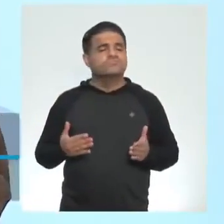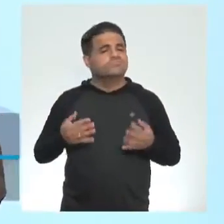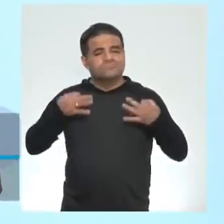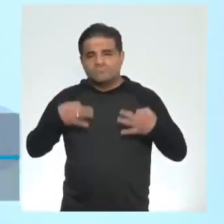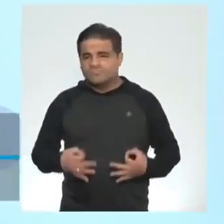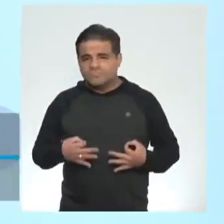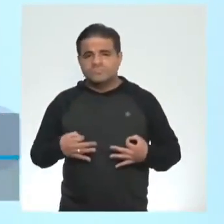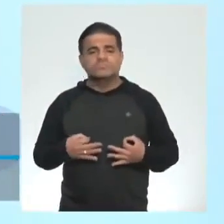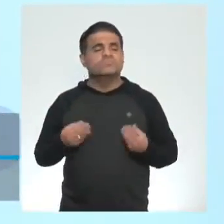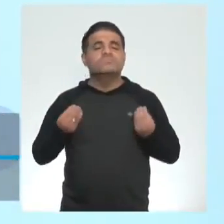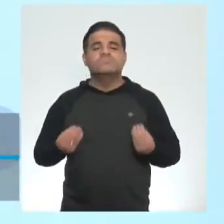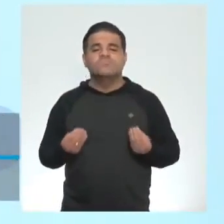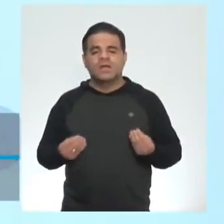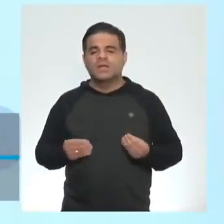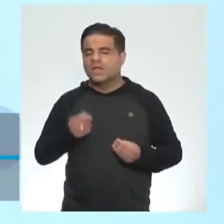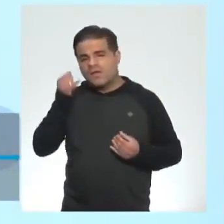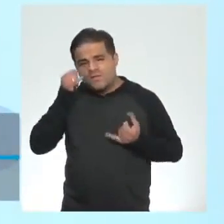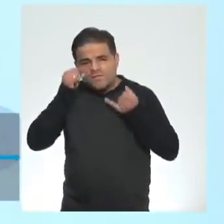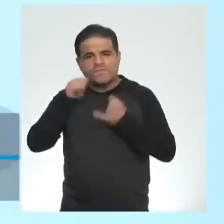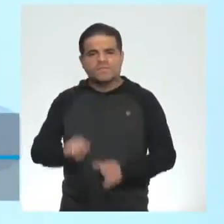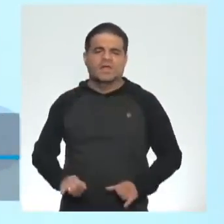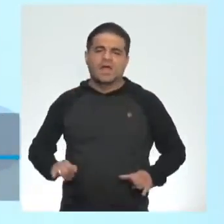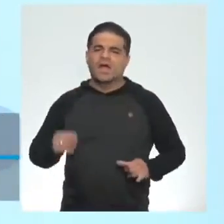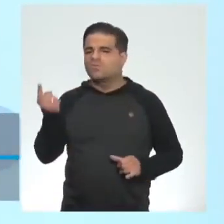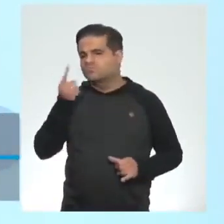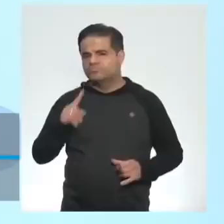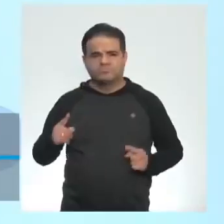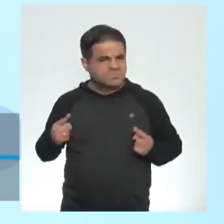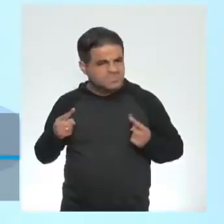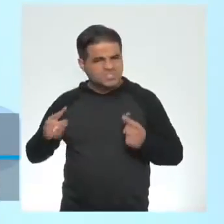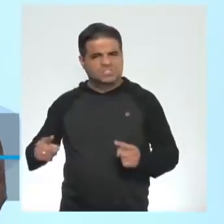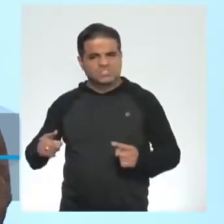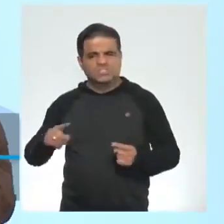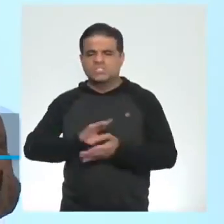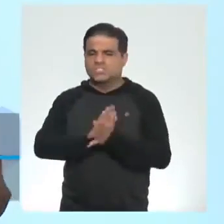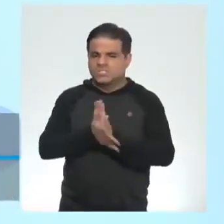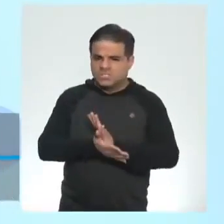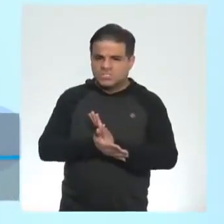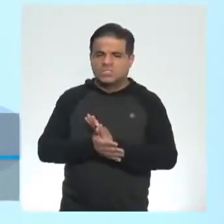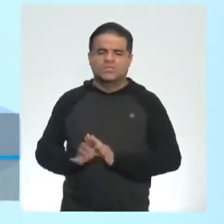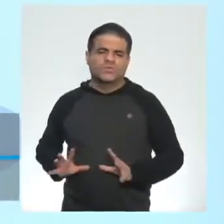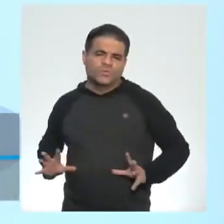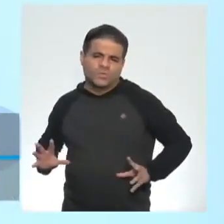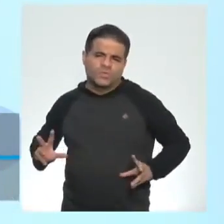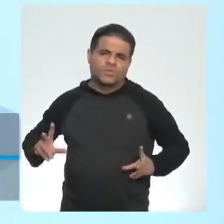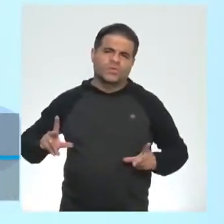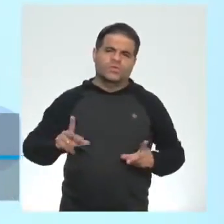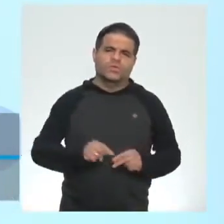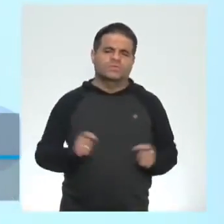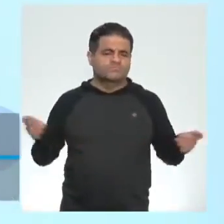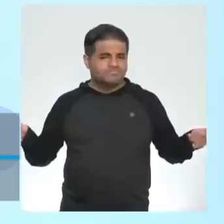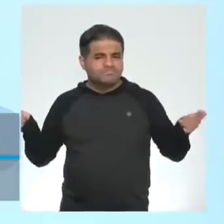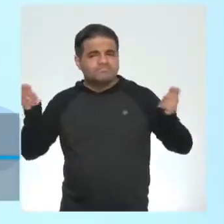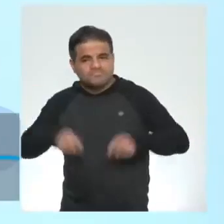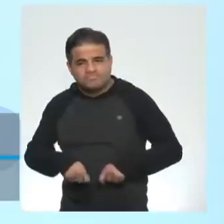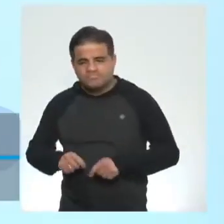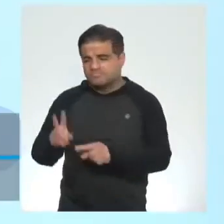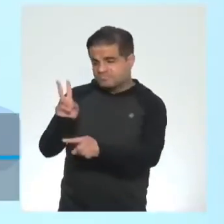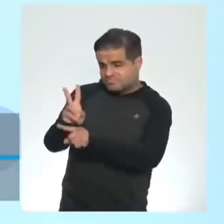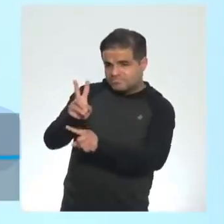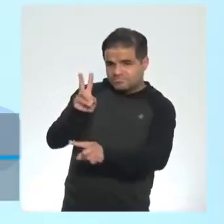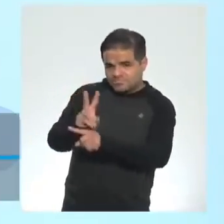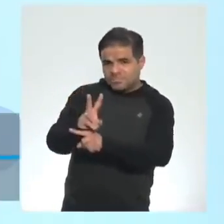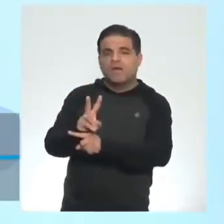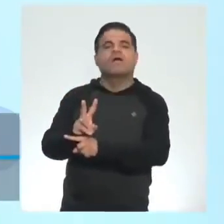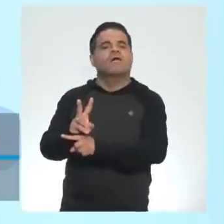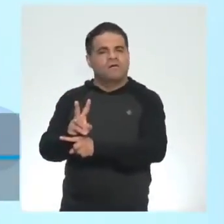justamente para não sofrerem um único ataque. Ou seja, todas as possibilidades de ataque e defesa